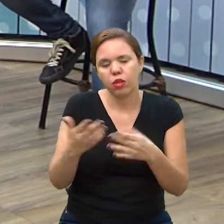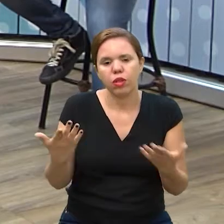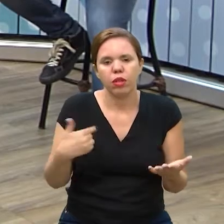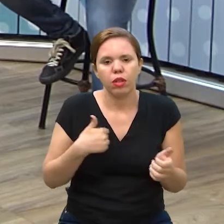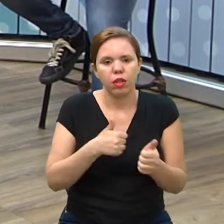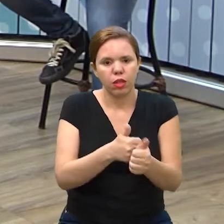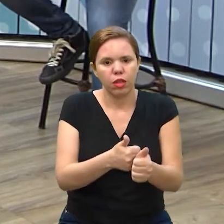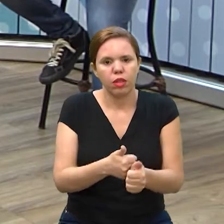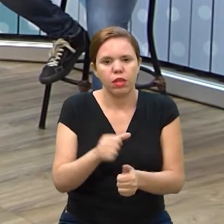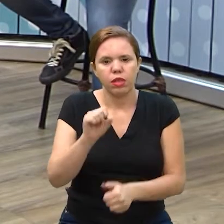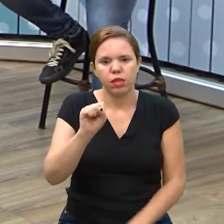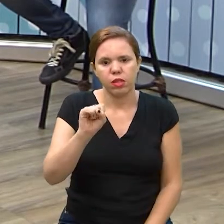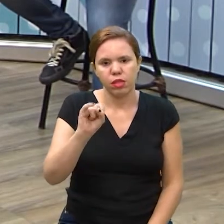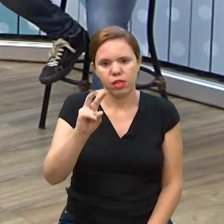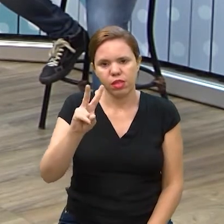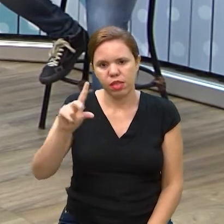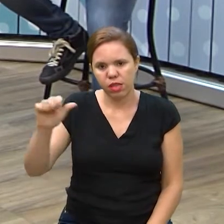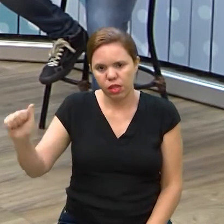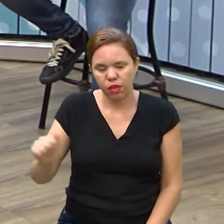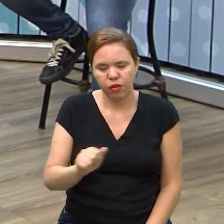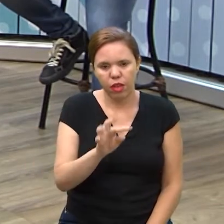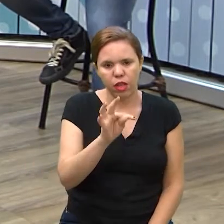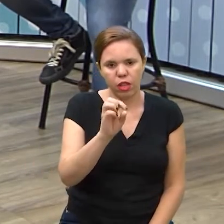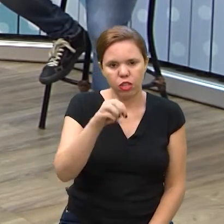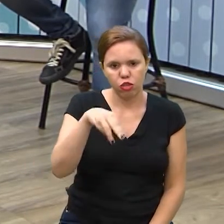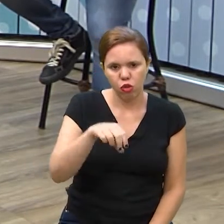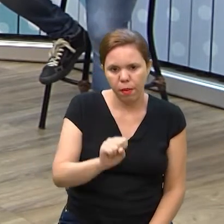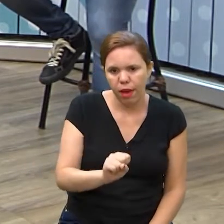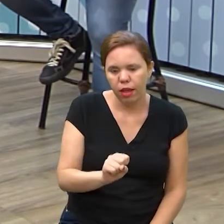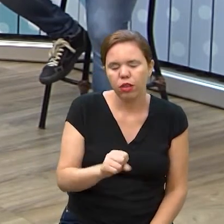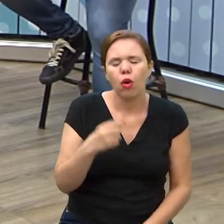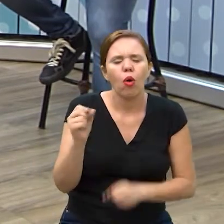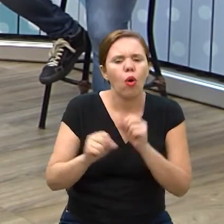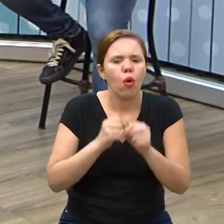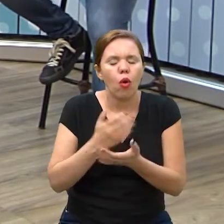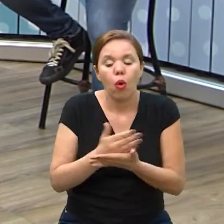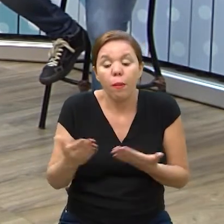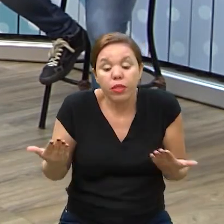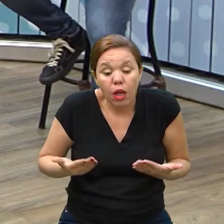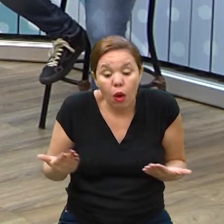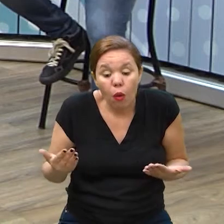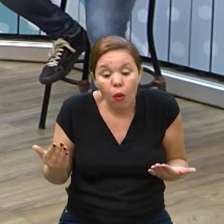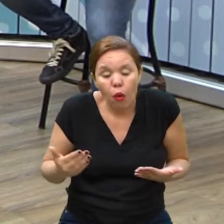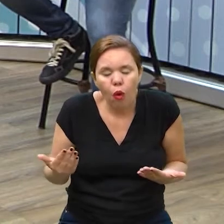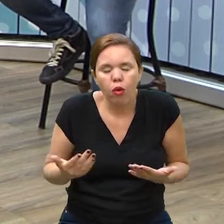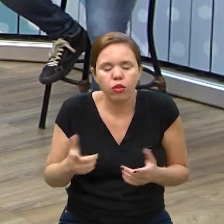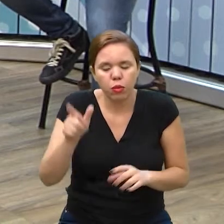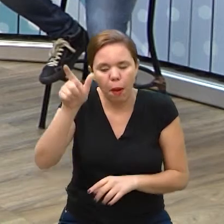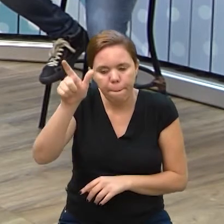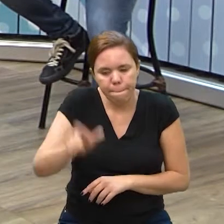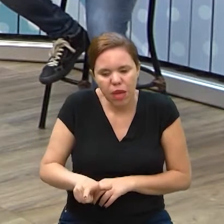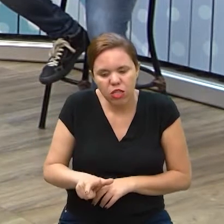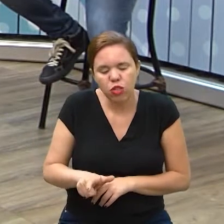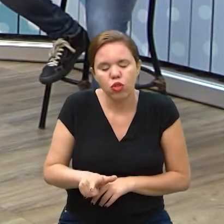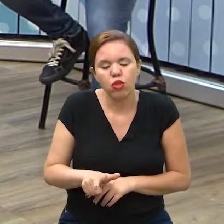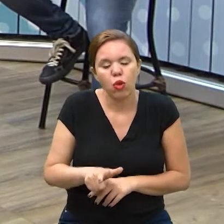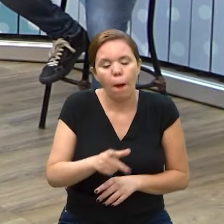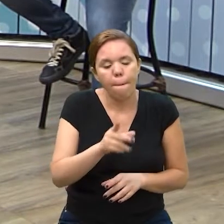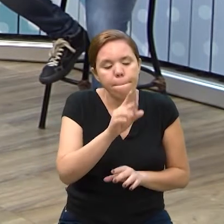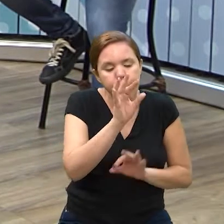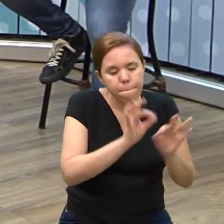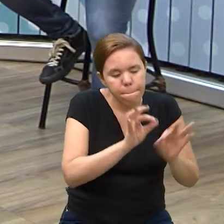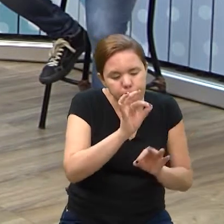a Silvia e com o Tomás, que vão falar aqui pra gente, se eu fosse começar hoje como um